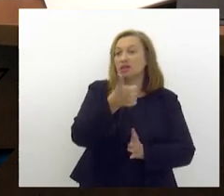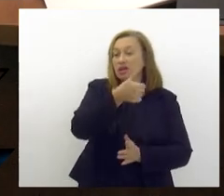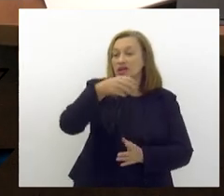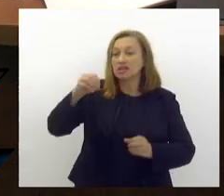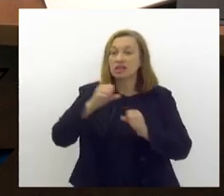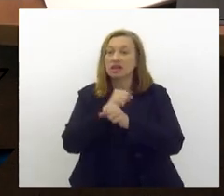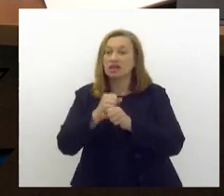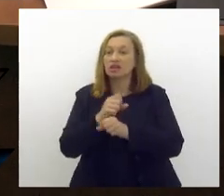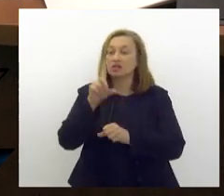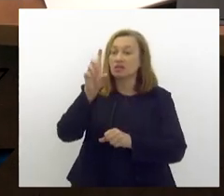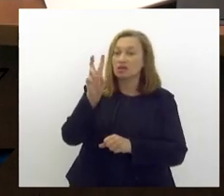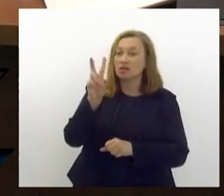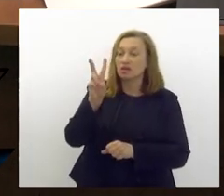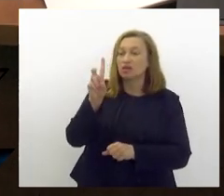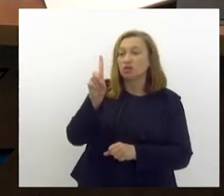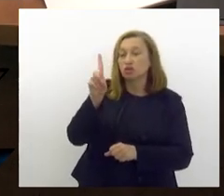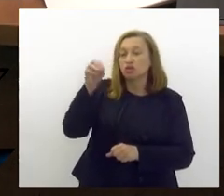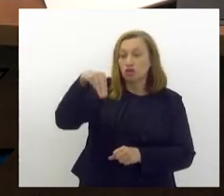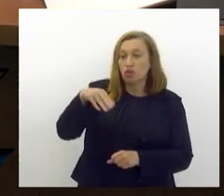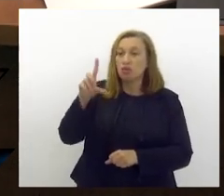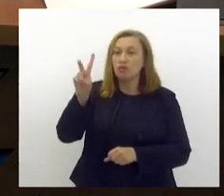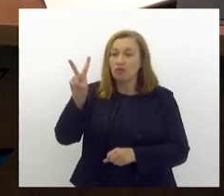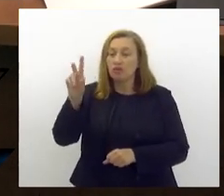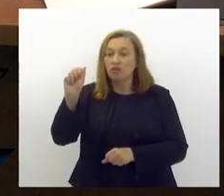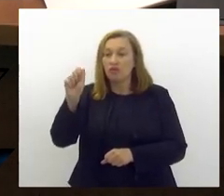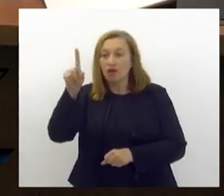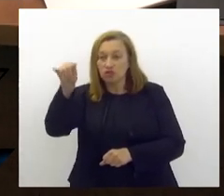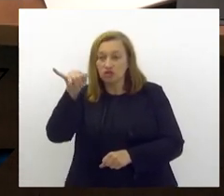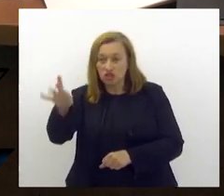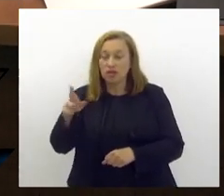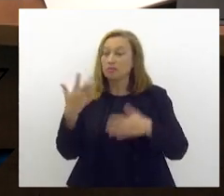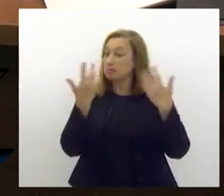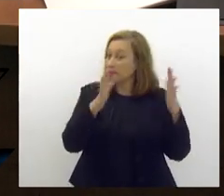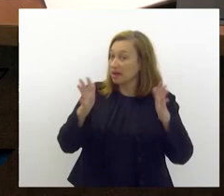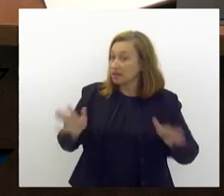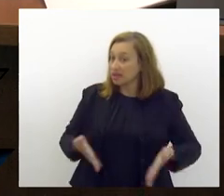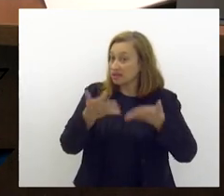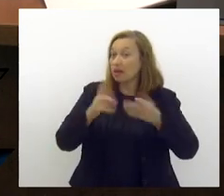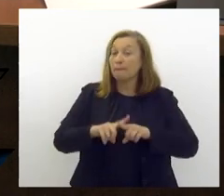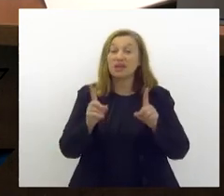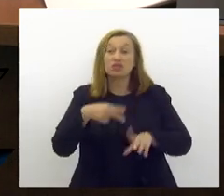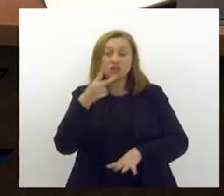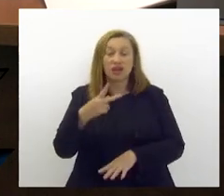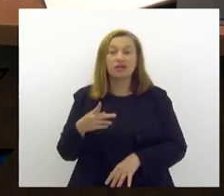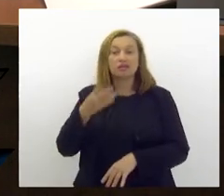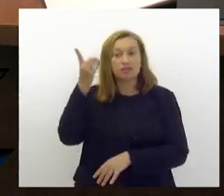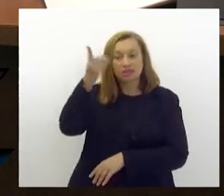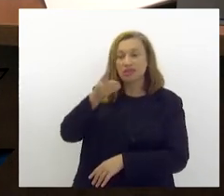do Dom Valdir Calheiros. Então, parabéns, deputado Jari, por essa importante iniciativa. Mas eu falava com o deputado